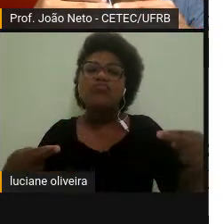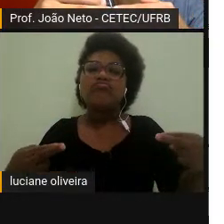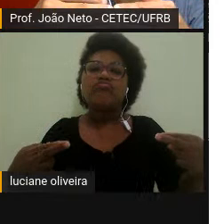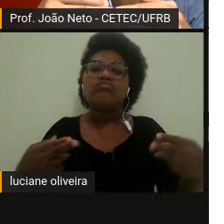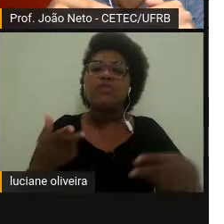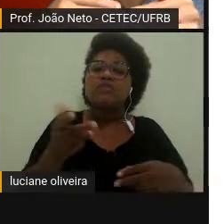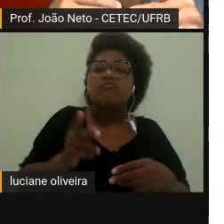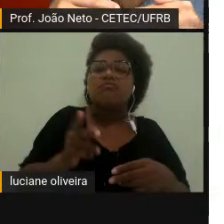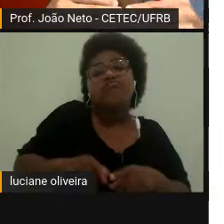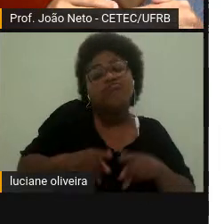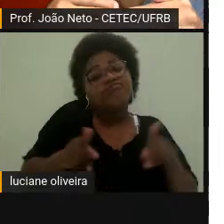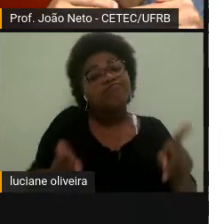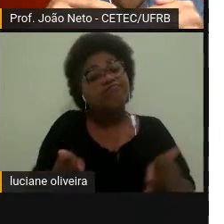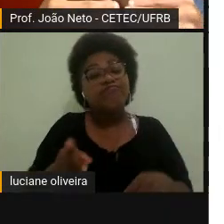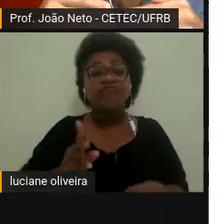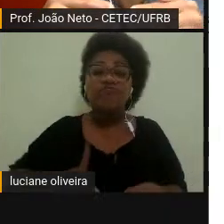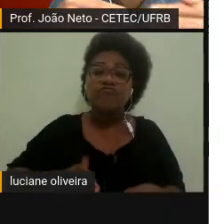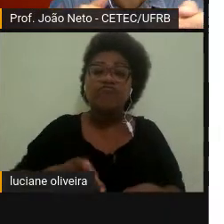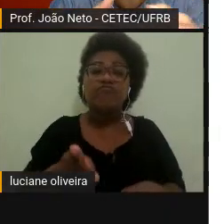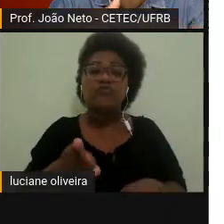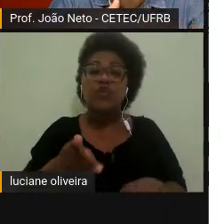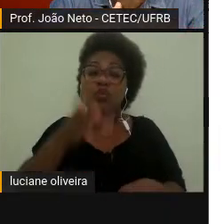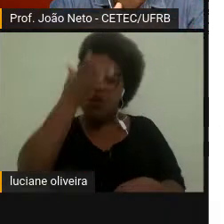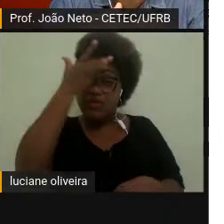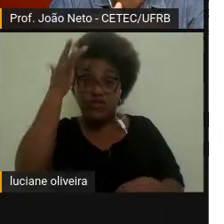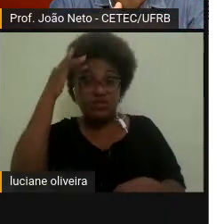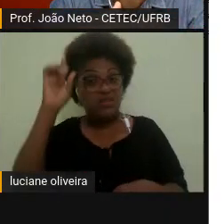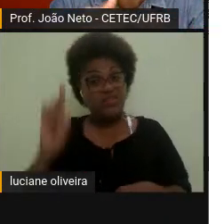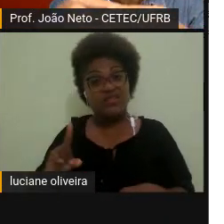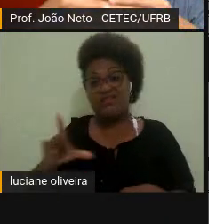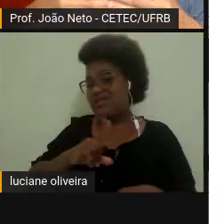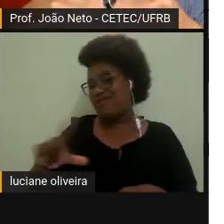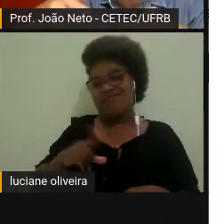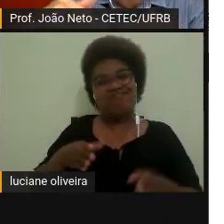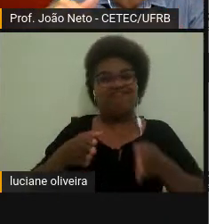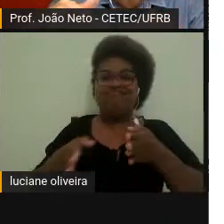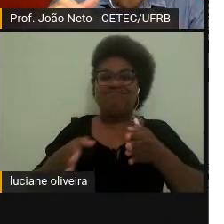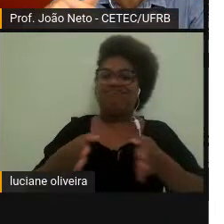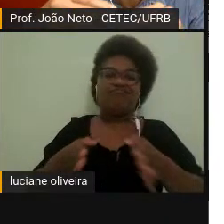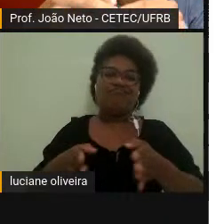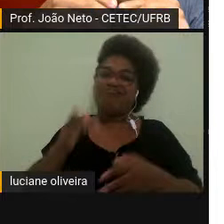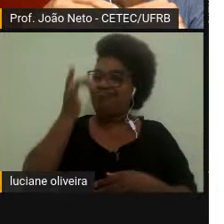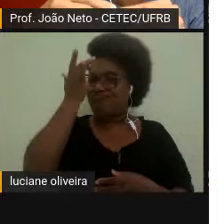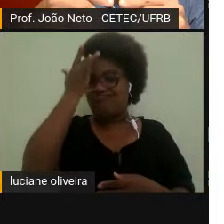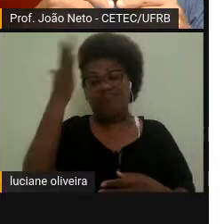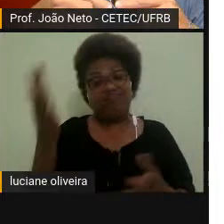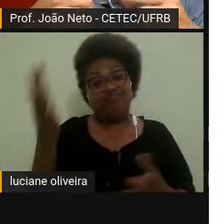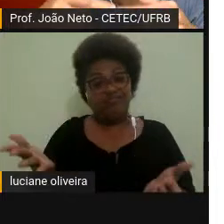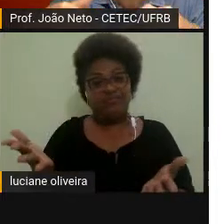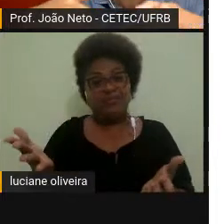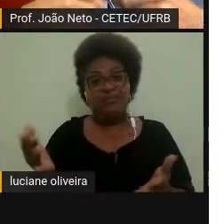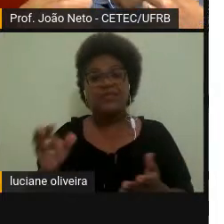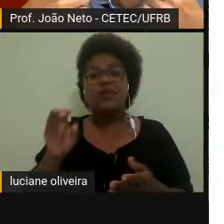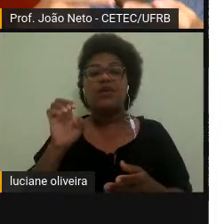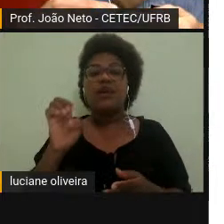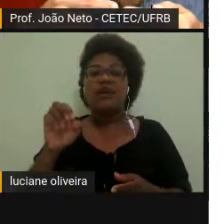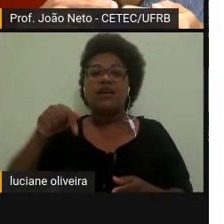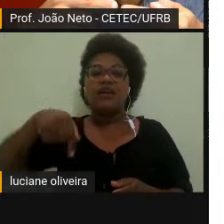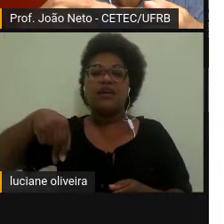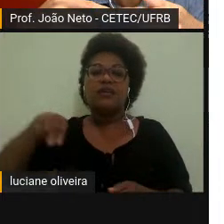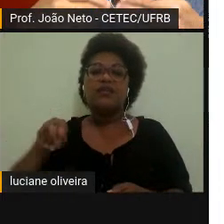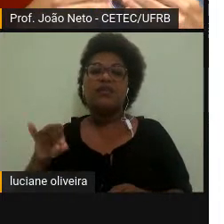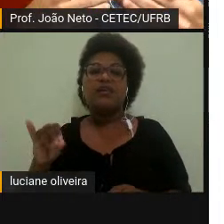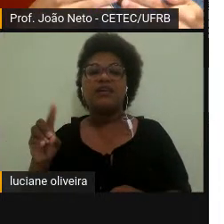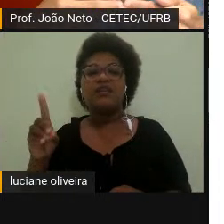certa desigualdade porque a pessoa com deficiência não tem esse acesso facilitado Equidade é quando nós damos